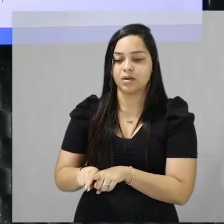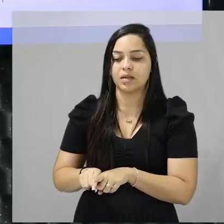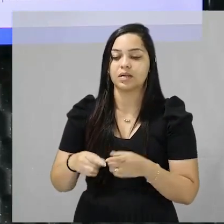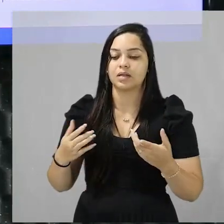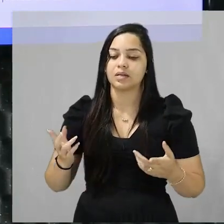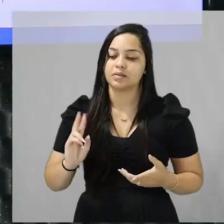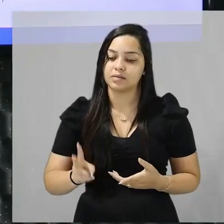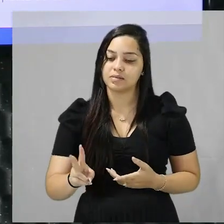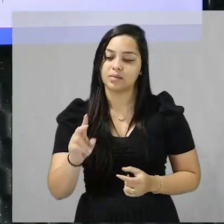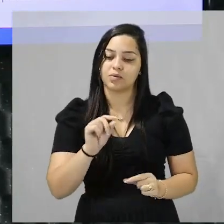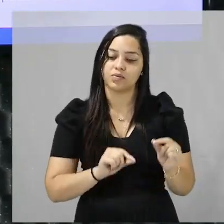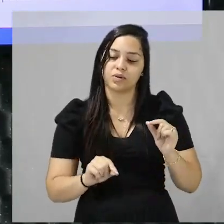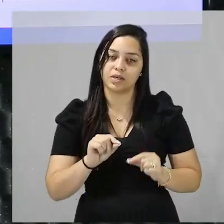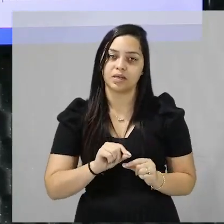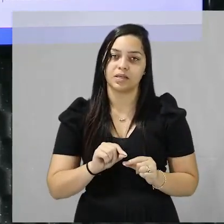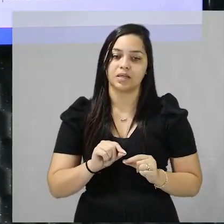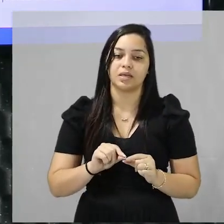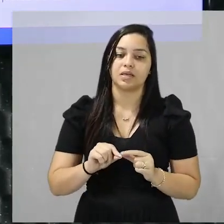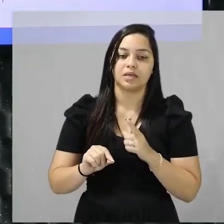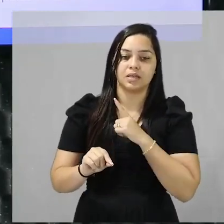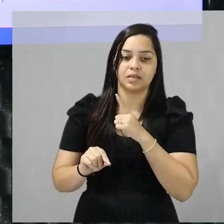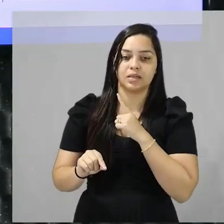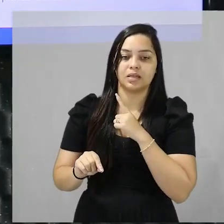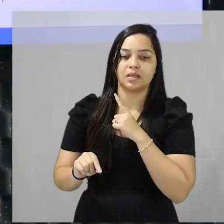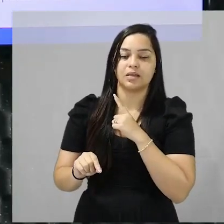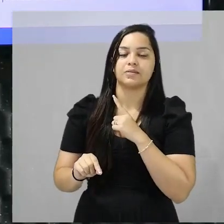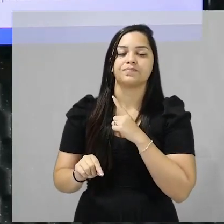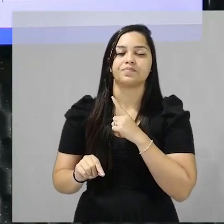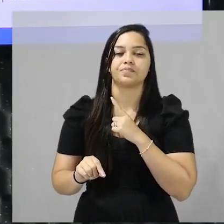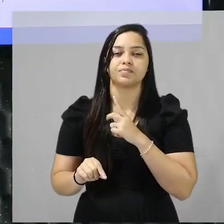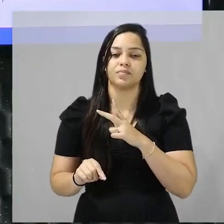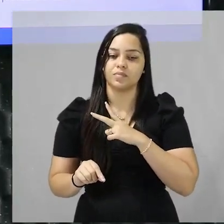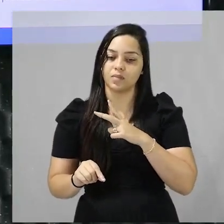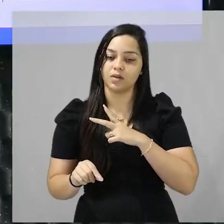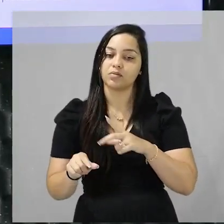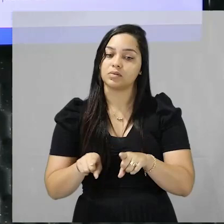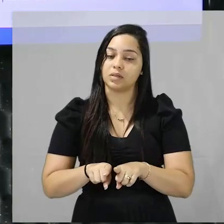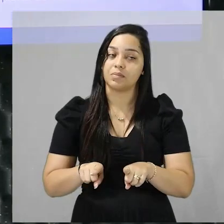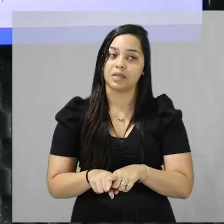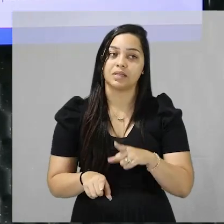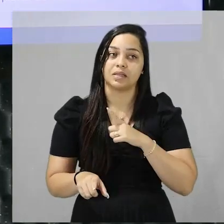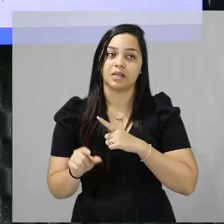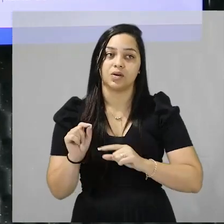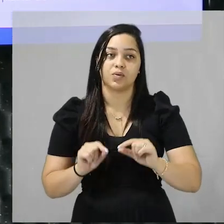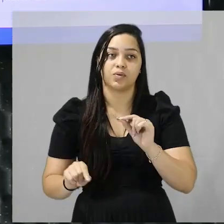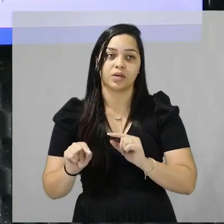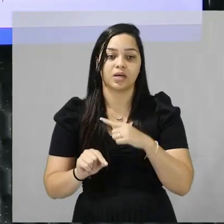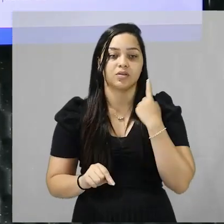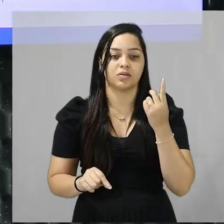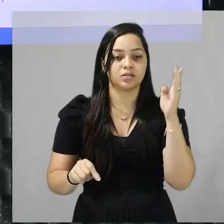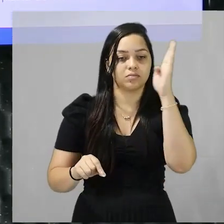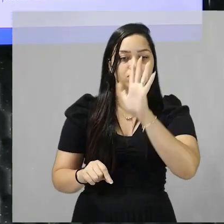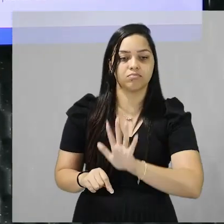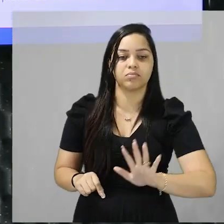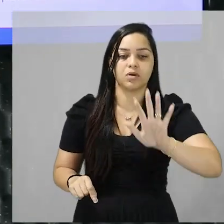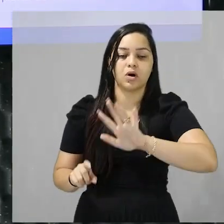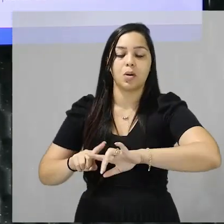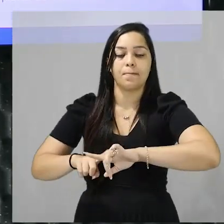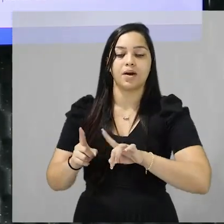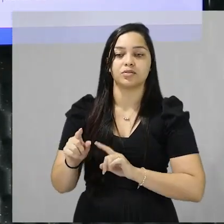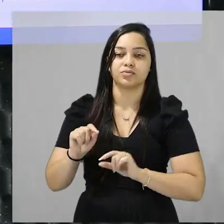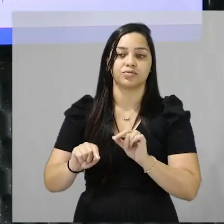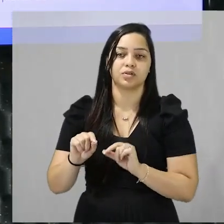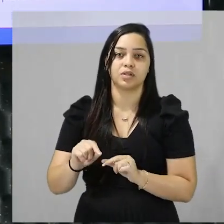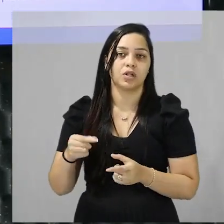claro, devemos manter nossa singularidade, nosso individualismo, nós devemos manter, claro, a nossa nacionalidade, mas isso não